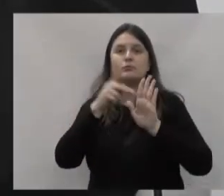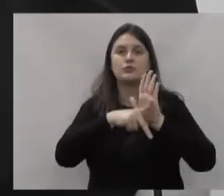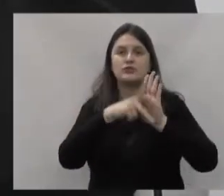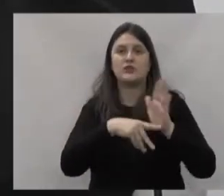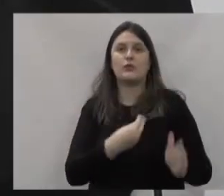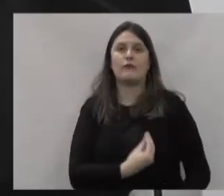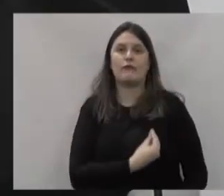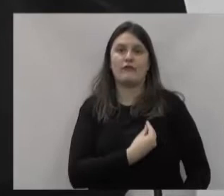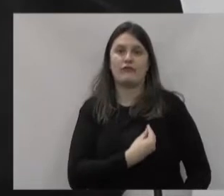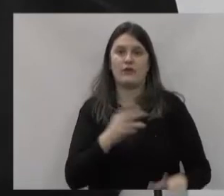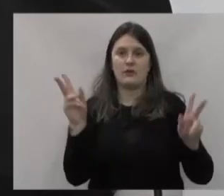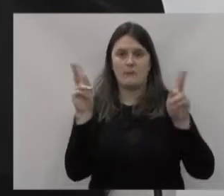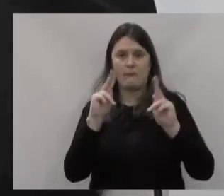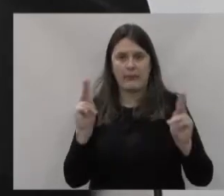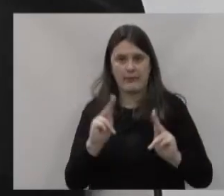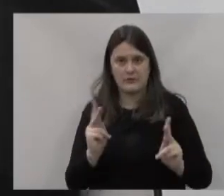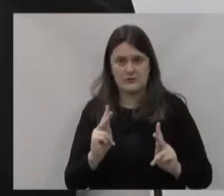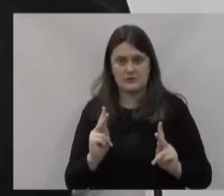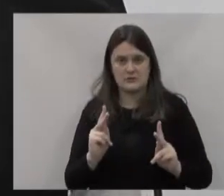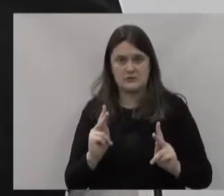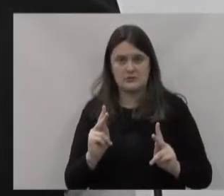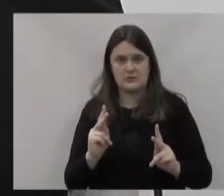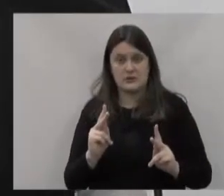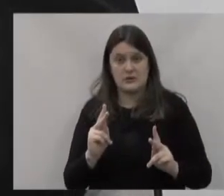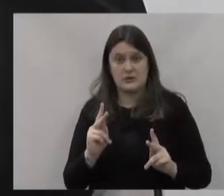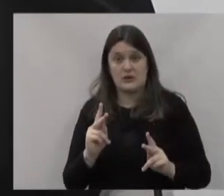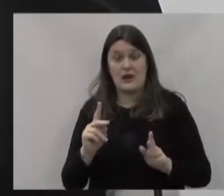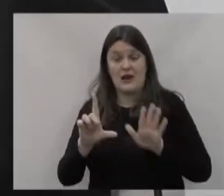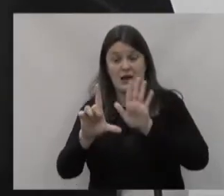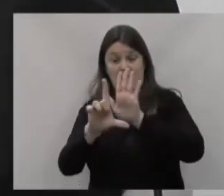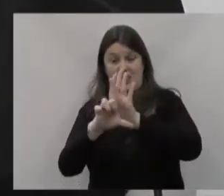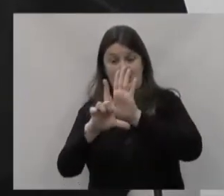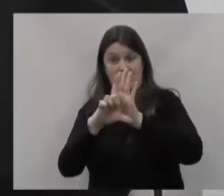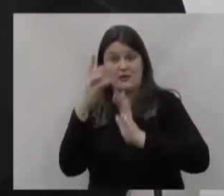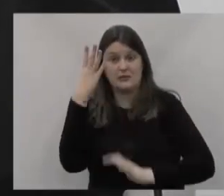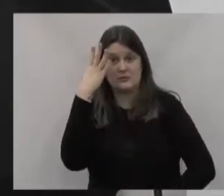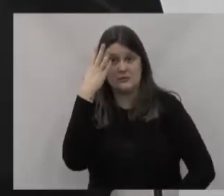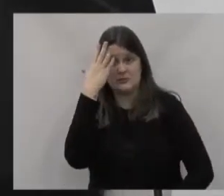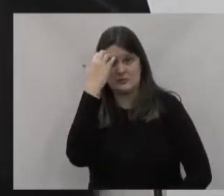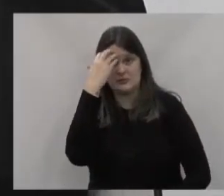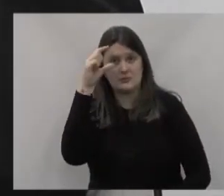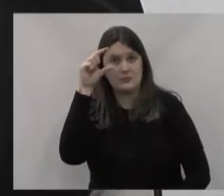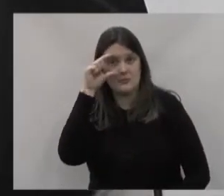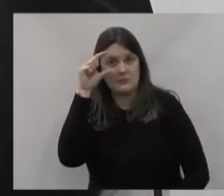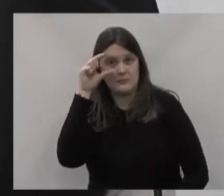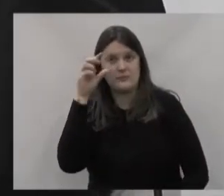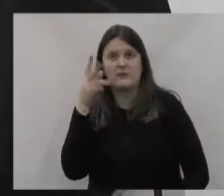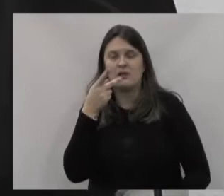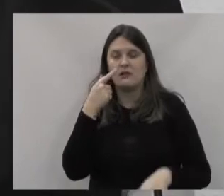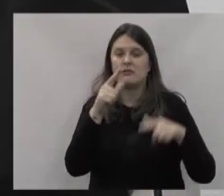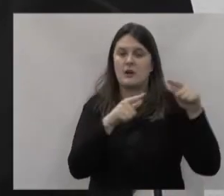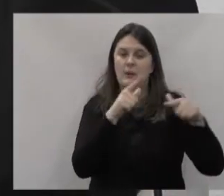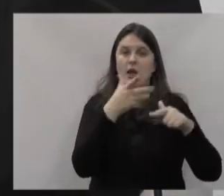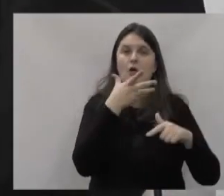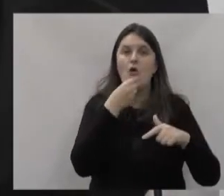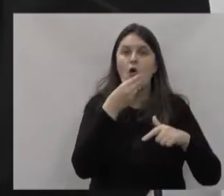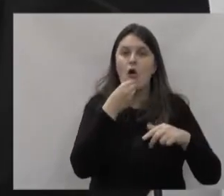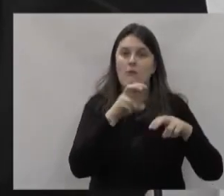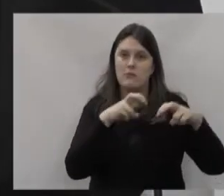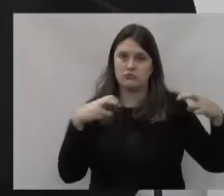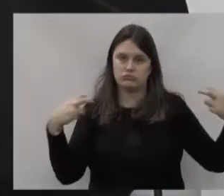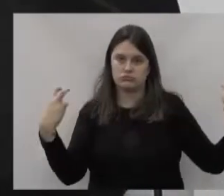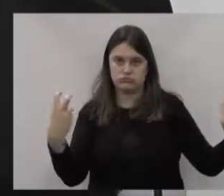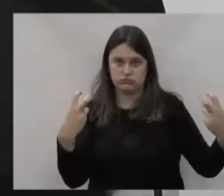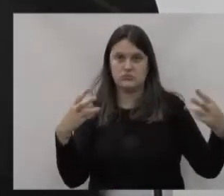Viva em Paz? O Viva em Paz é até uma determinação que a própria Lei Maria da Penha faz, que é trabalhar também com os agressores. Né? Nós